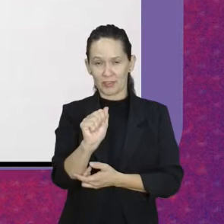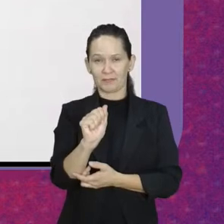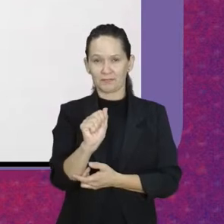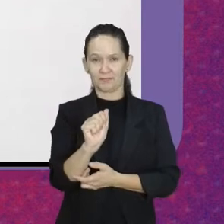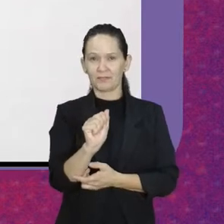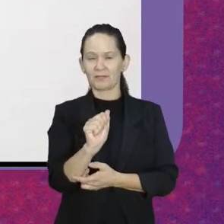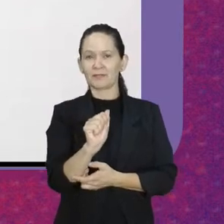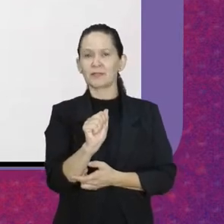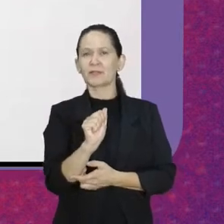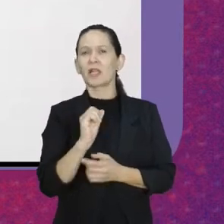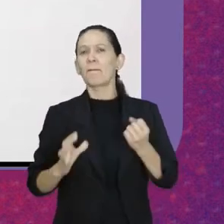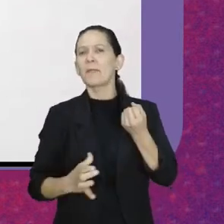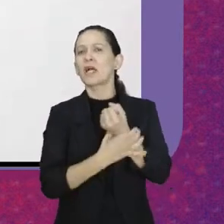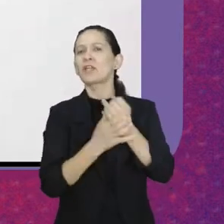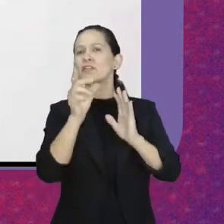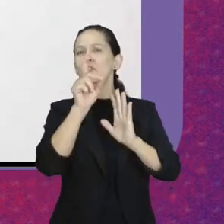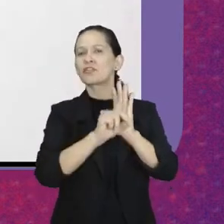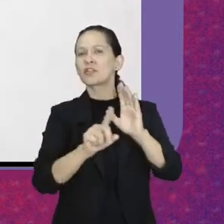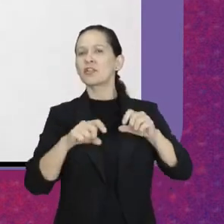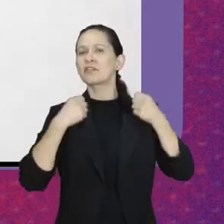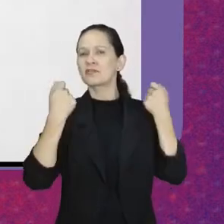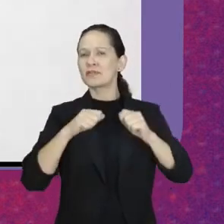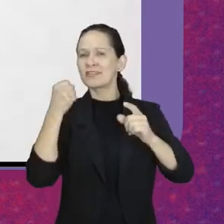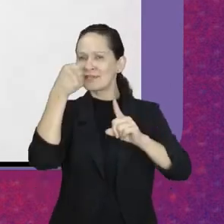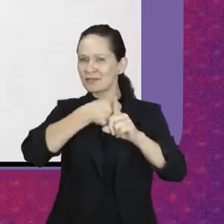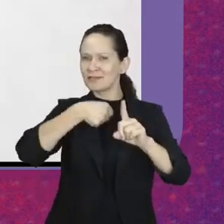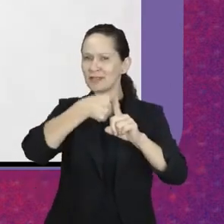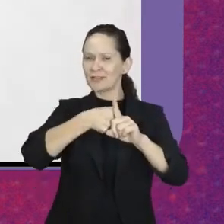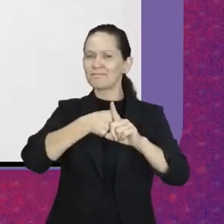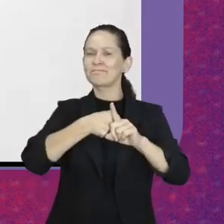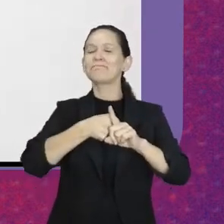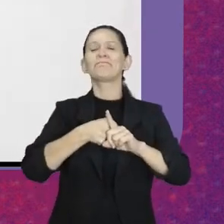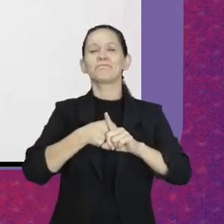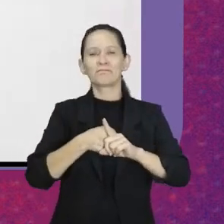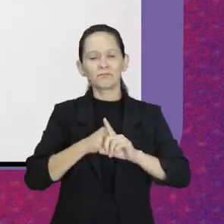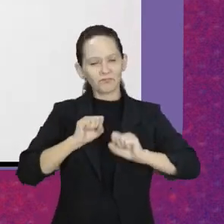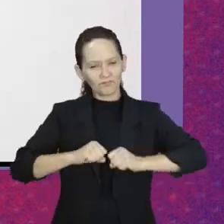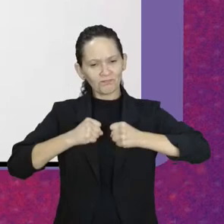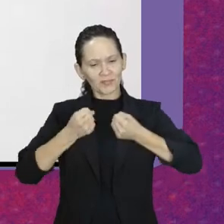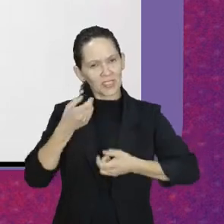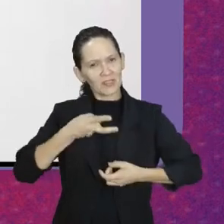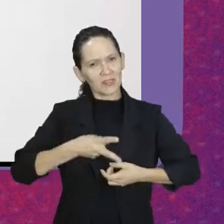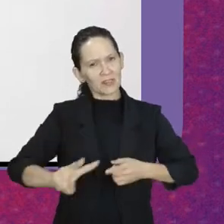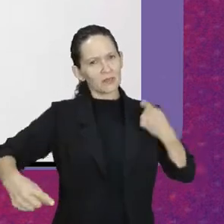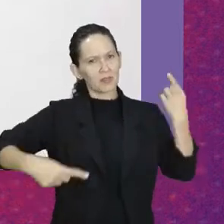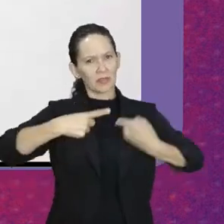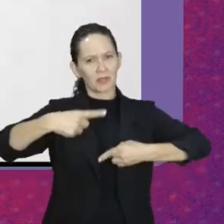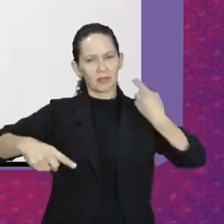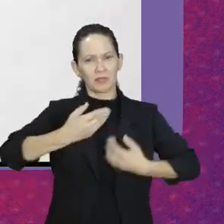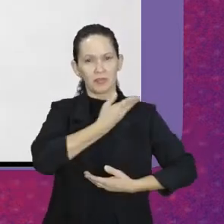do que para a garantia do direito, a gente tem que lutar para que políticas